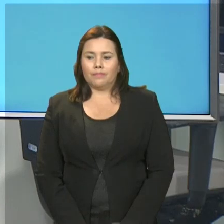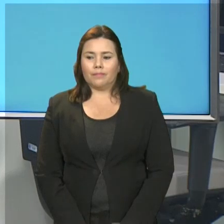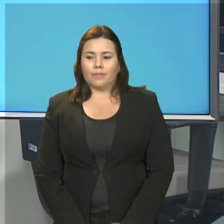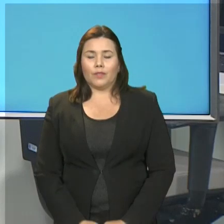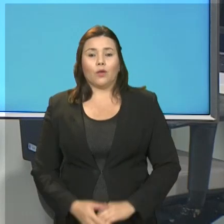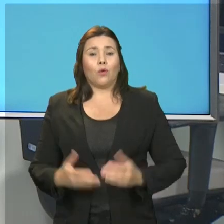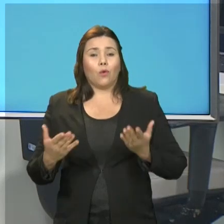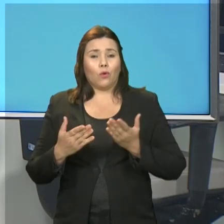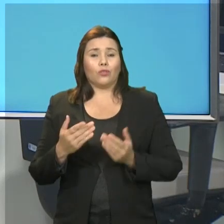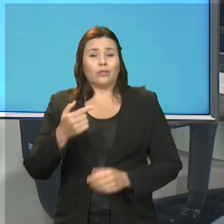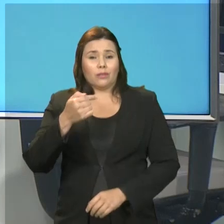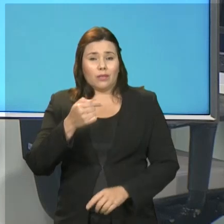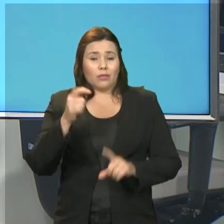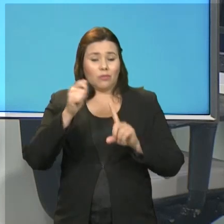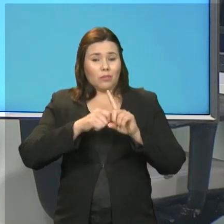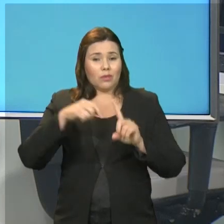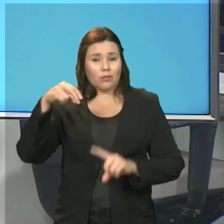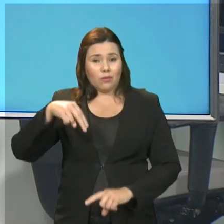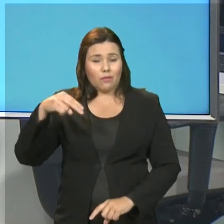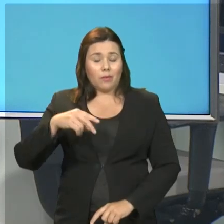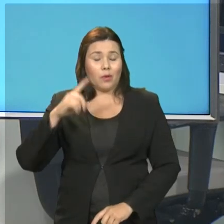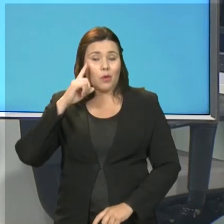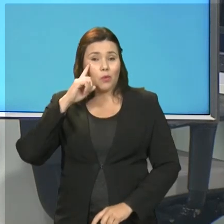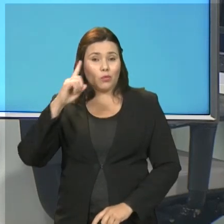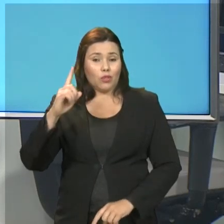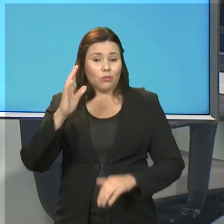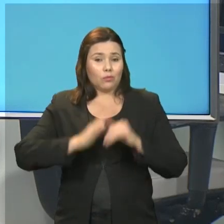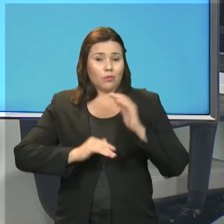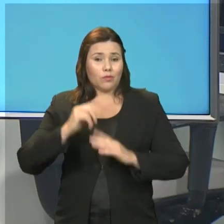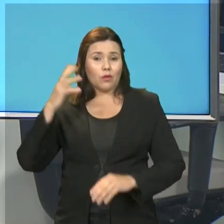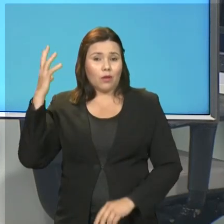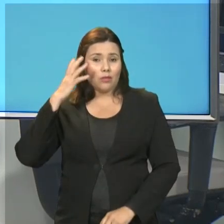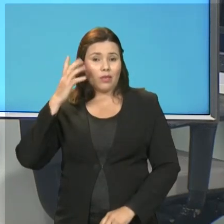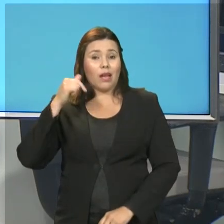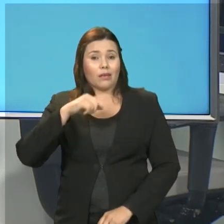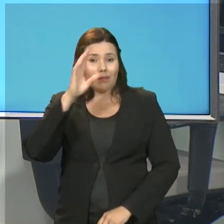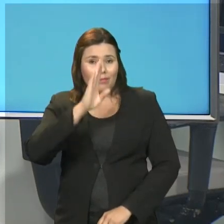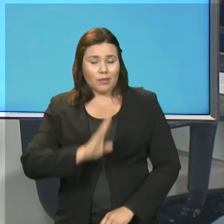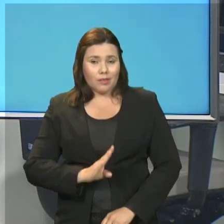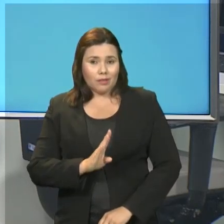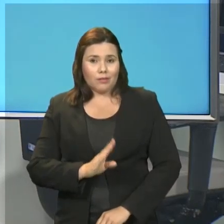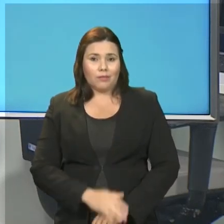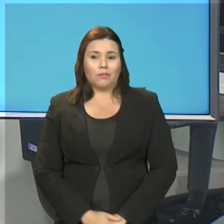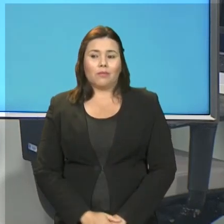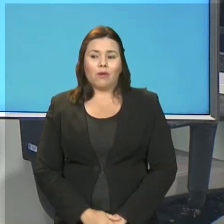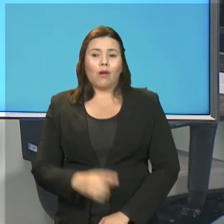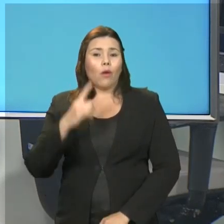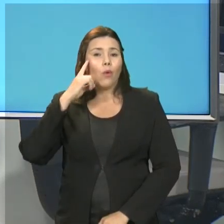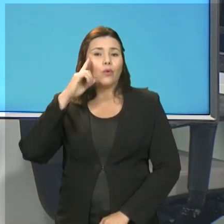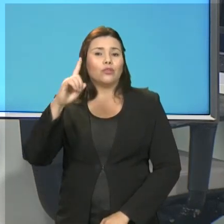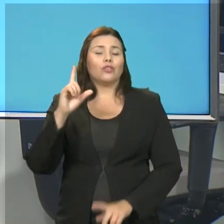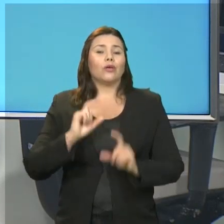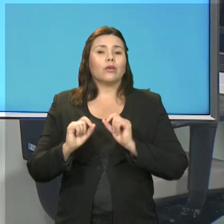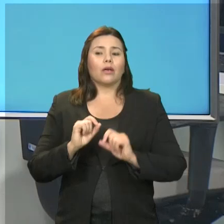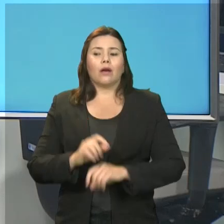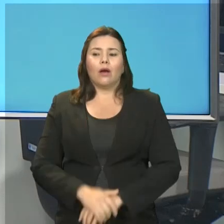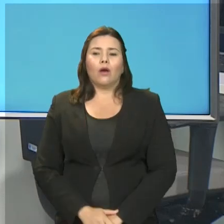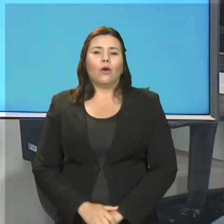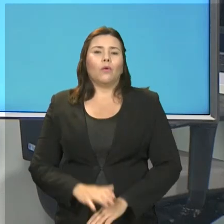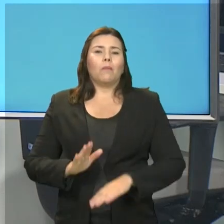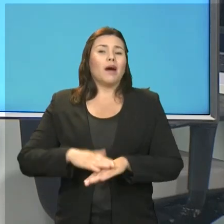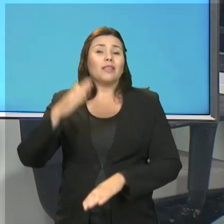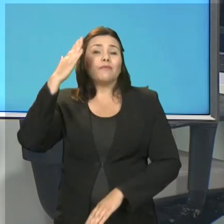hoje, 7 de novembro, é o dia do radialista no Brasil. A data faz referência a um dos mais importantes radialistas